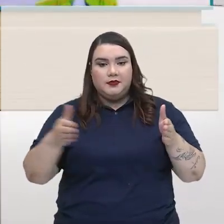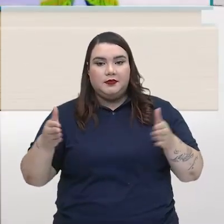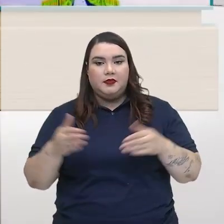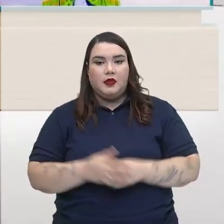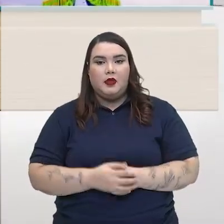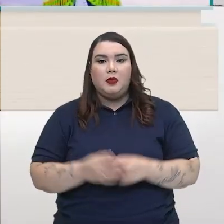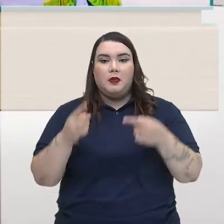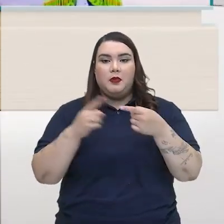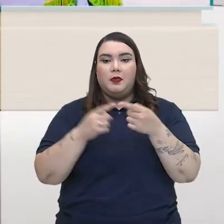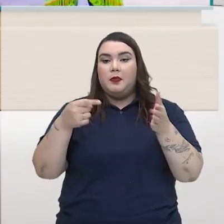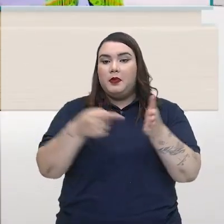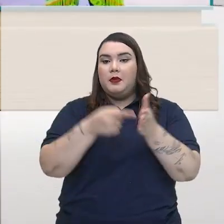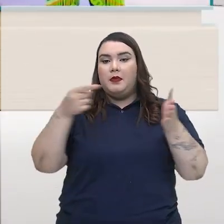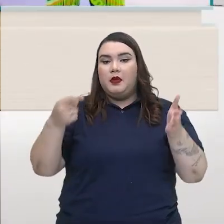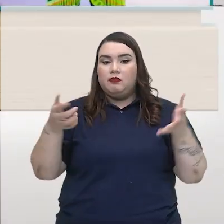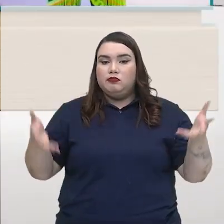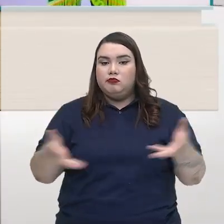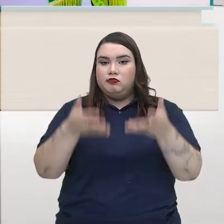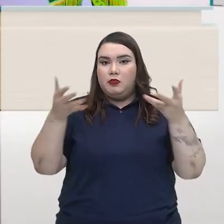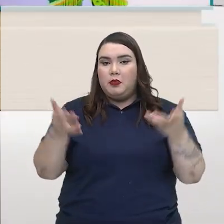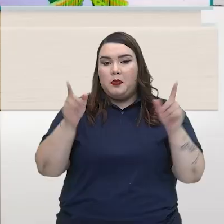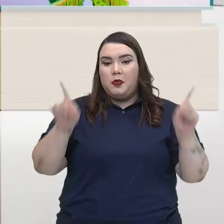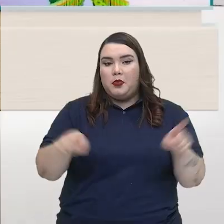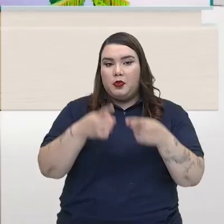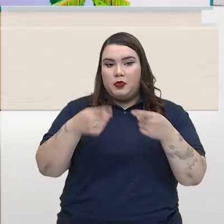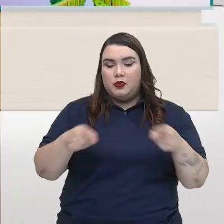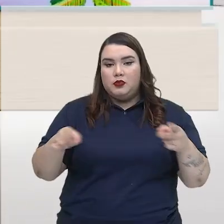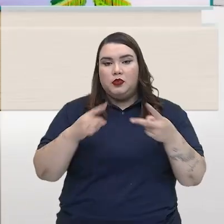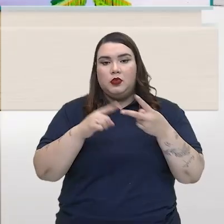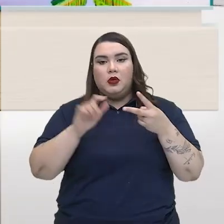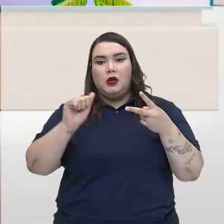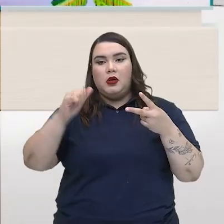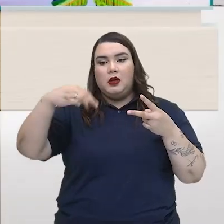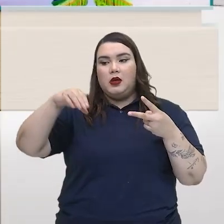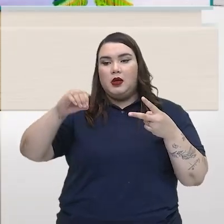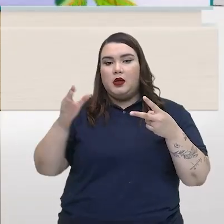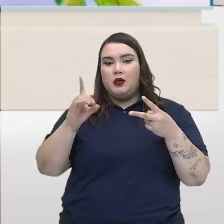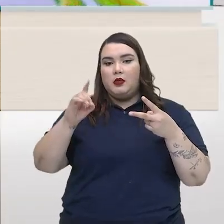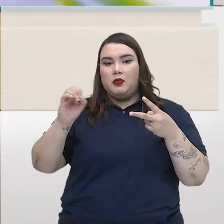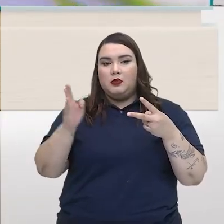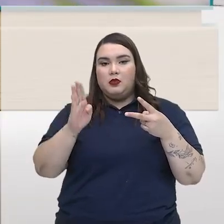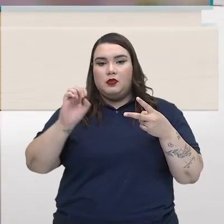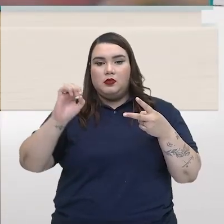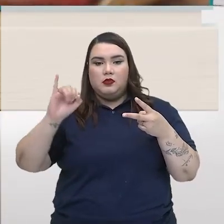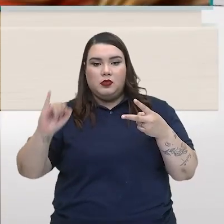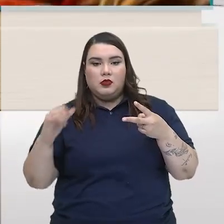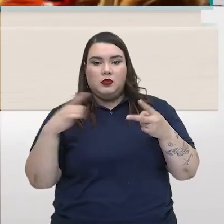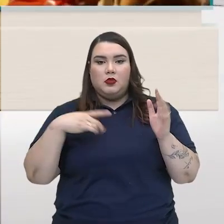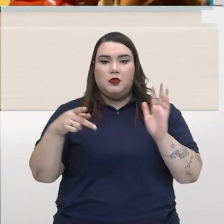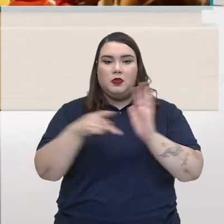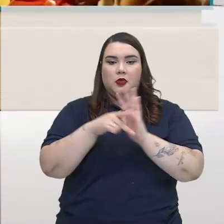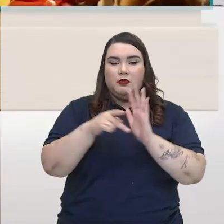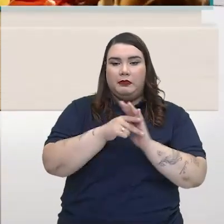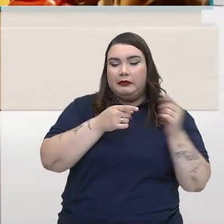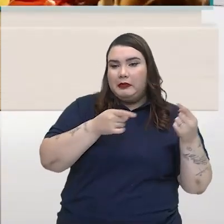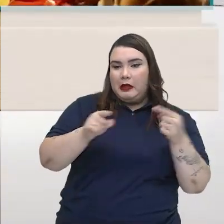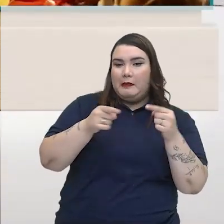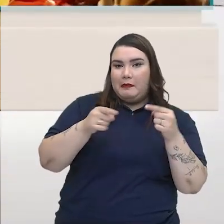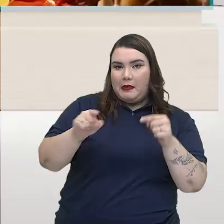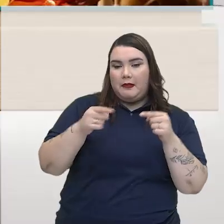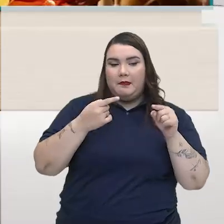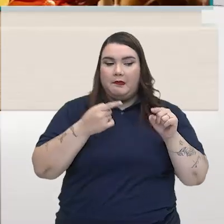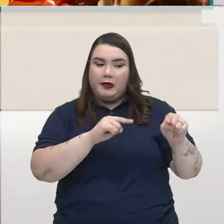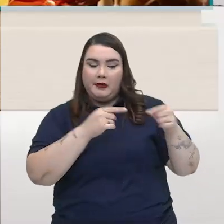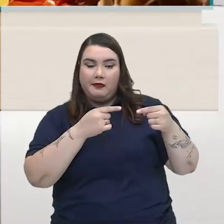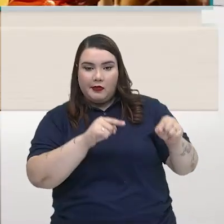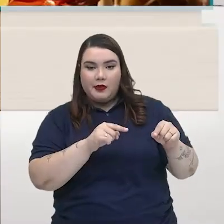levantador de toadas. Depois nós temos o amo do boi, que faz os versos ali cutucando o contrário, né, o boi contrário. Nós